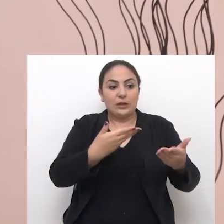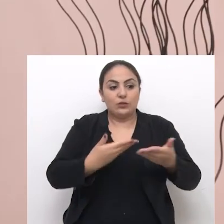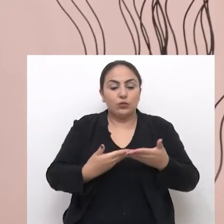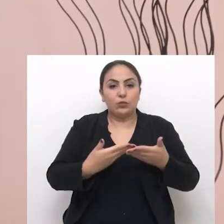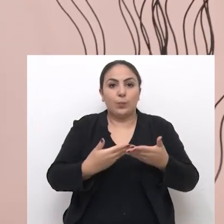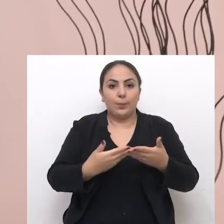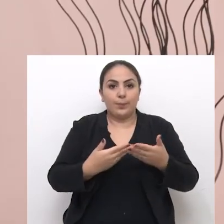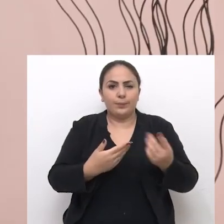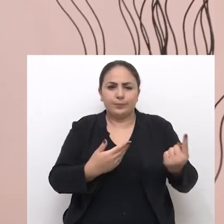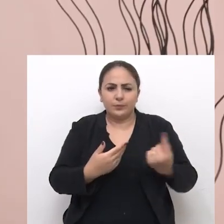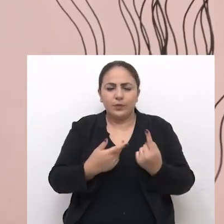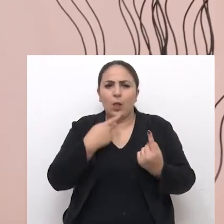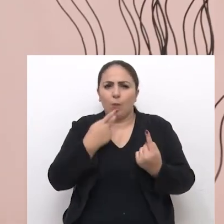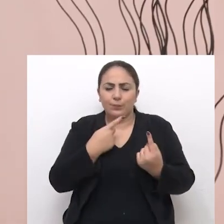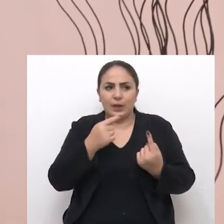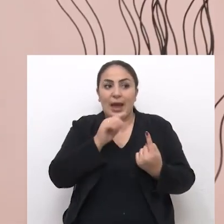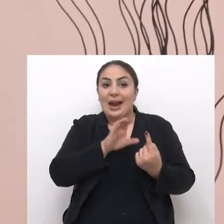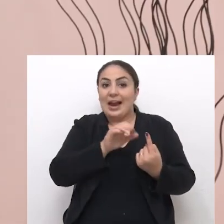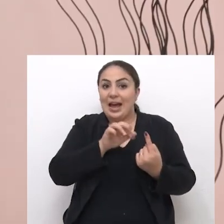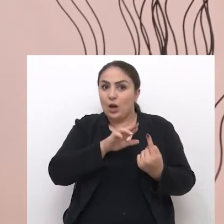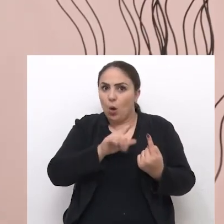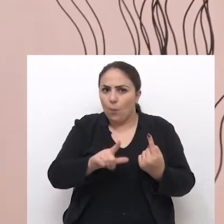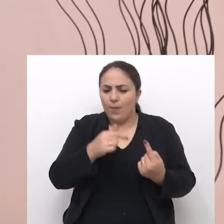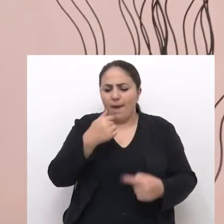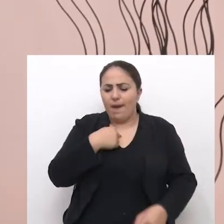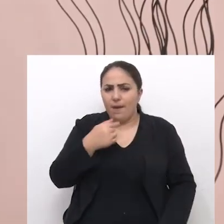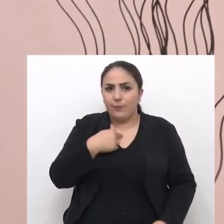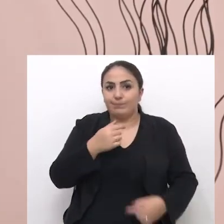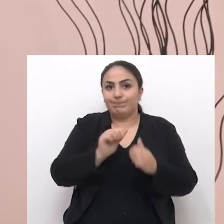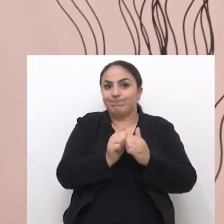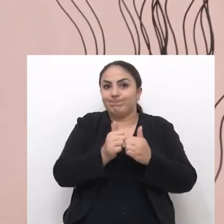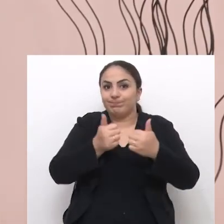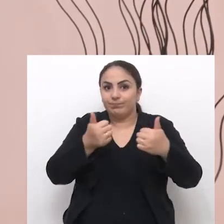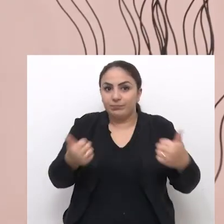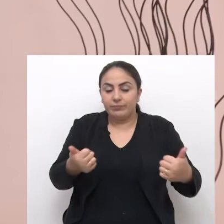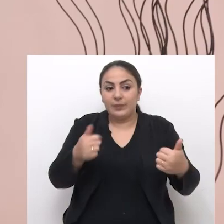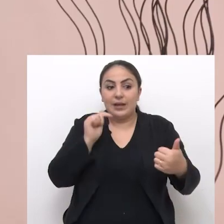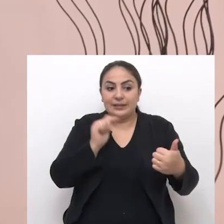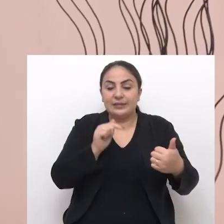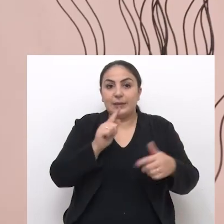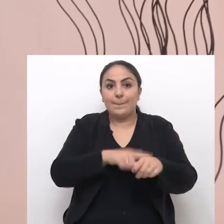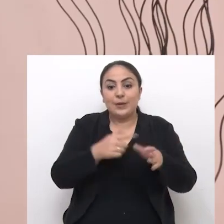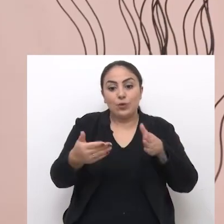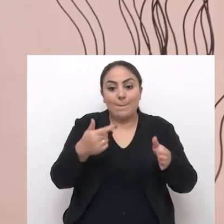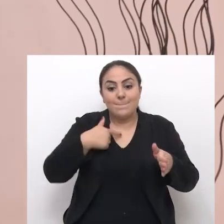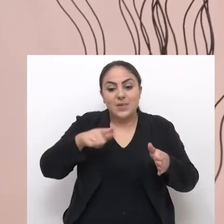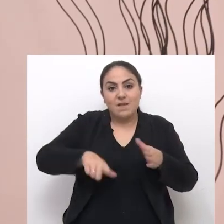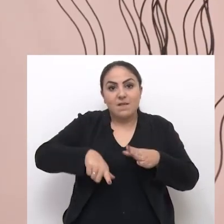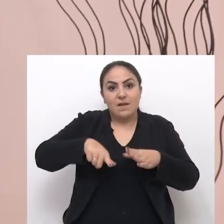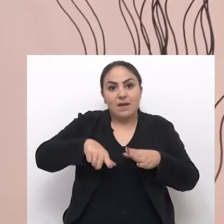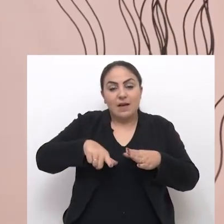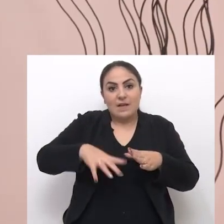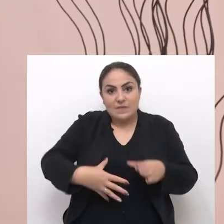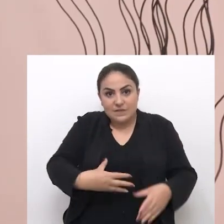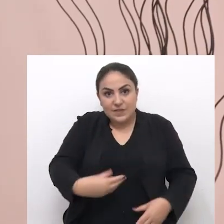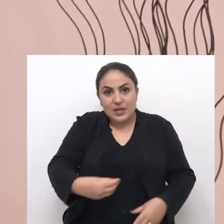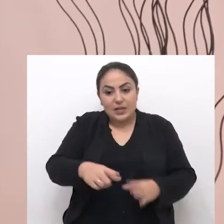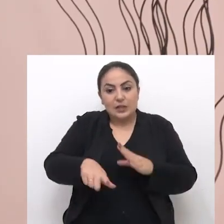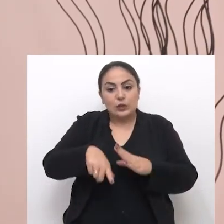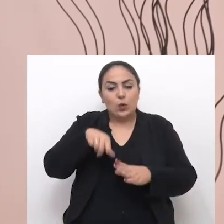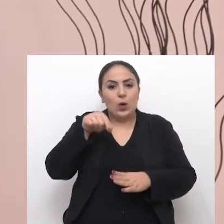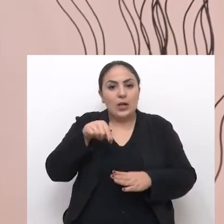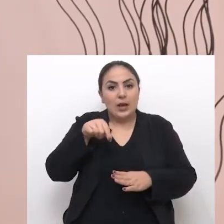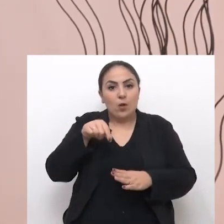cliente que ela me disse assim: Carol, eu me divorciei e nesse divórcio a minha filha foi morar com o pai,